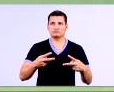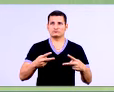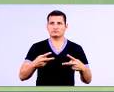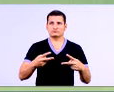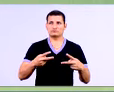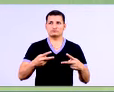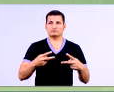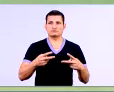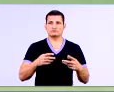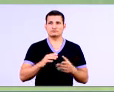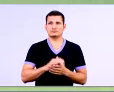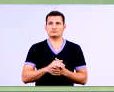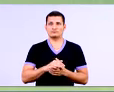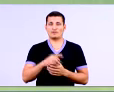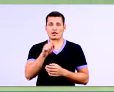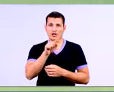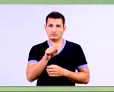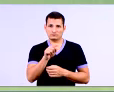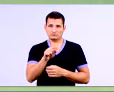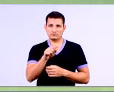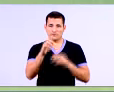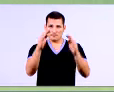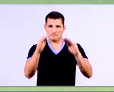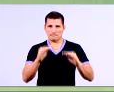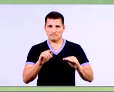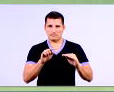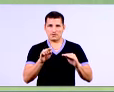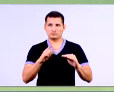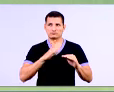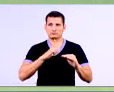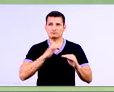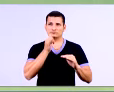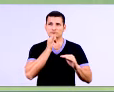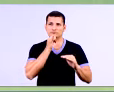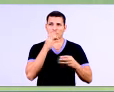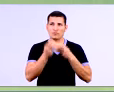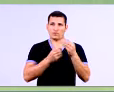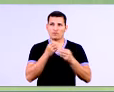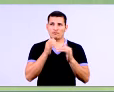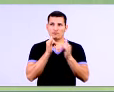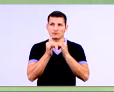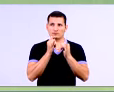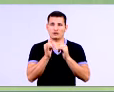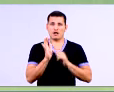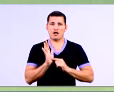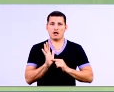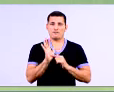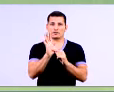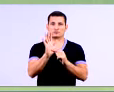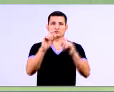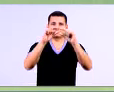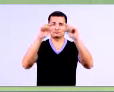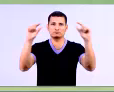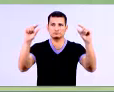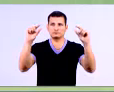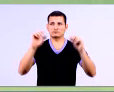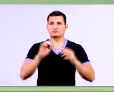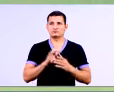E aqui embaixo tem um exemplo de como essa informação aparecerá no browser. Observem aqui embaixo,